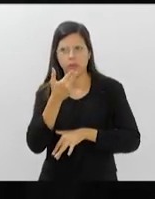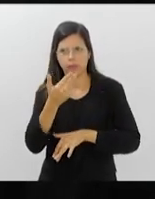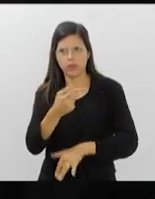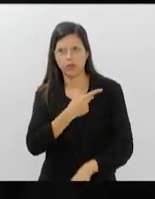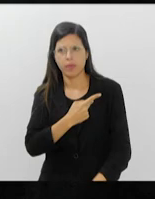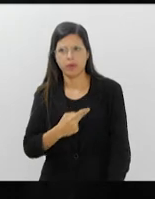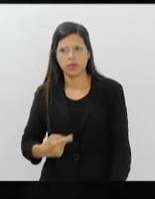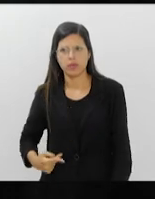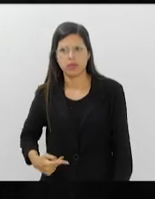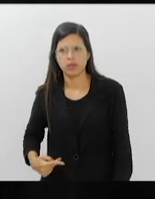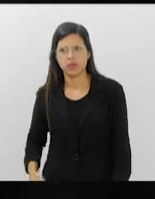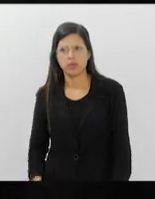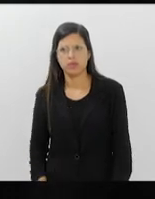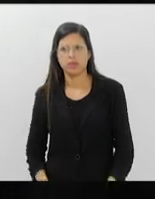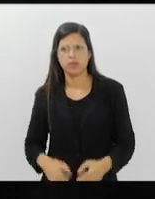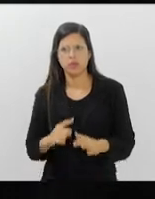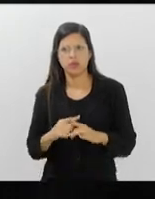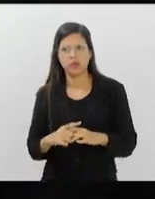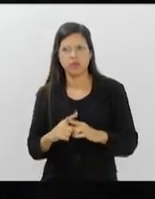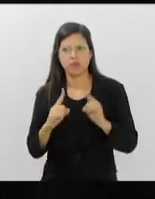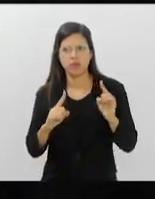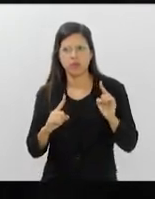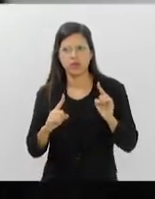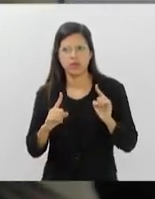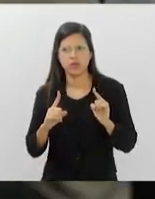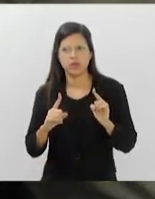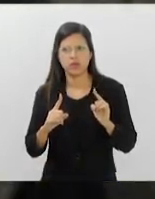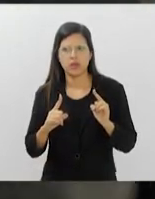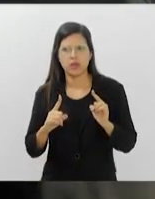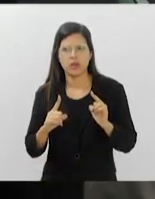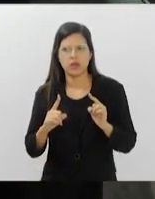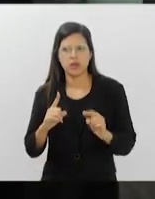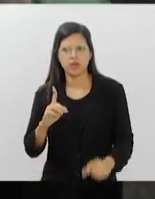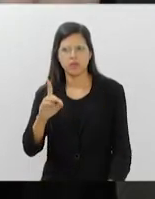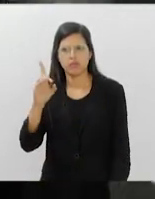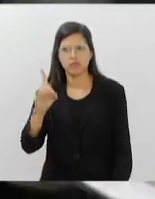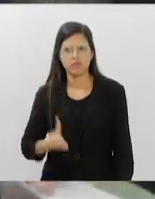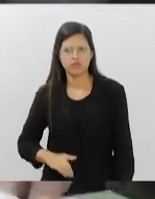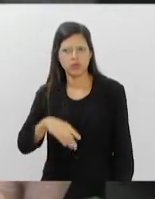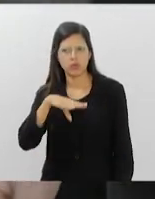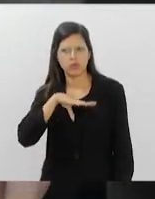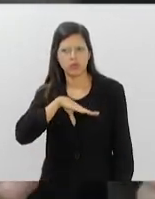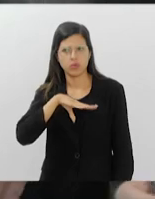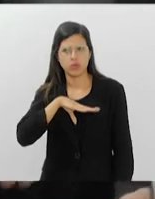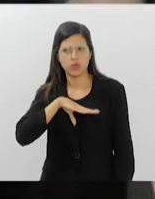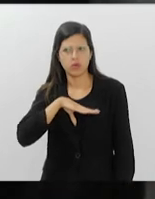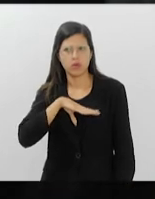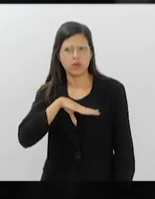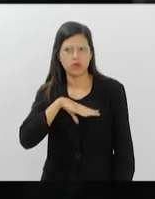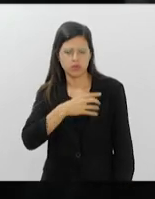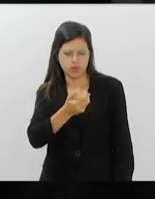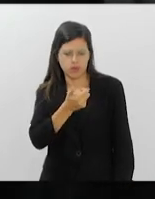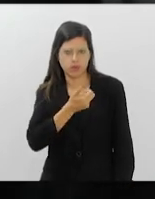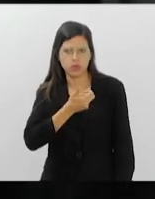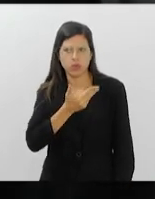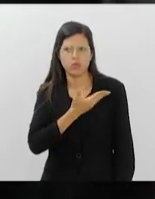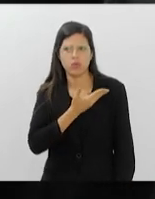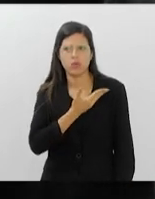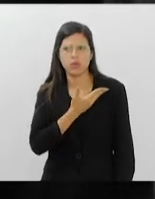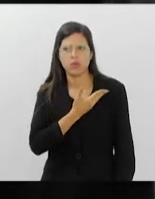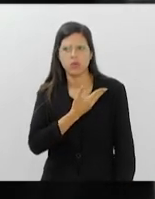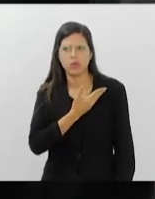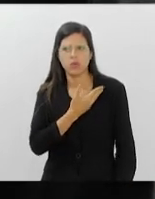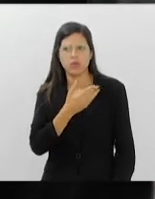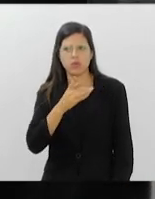presidência. Mas a diretoria do Vasco, informada até por um amigo nosso em comum, o